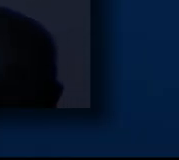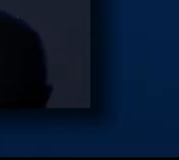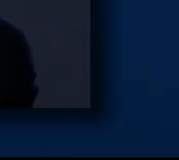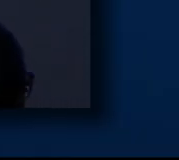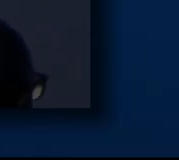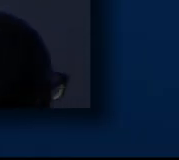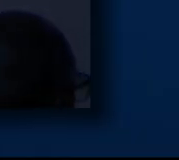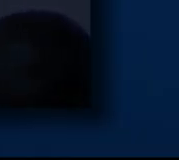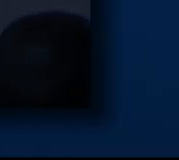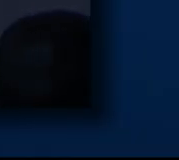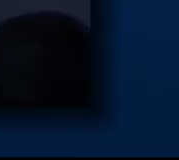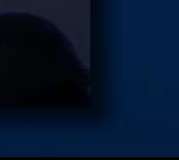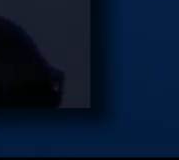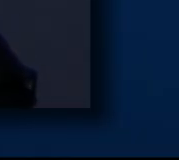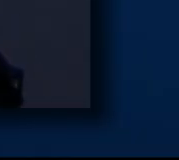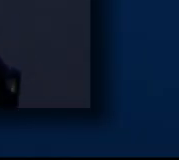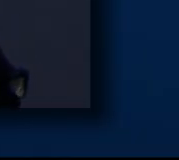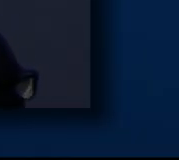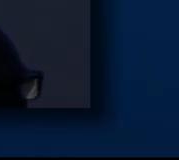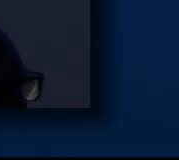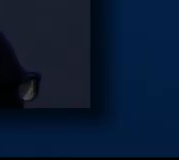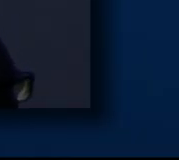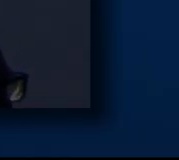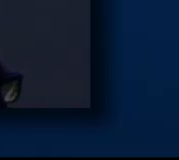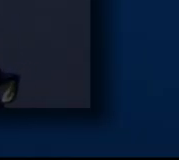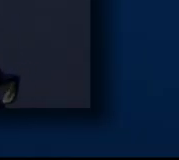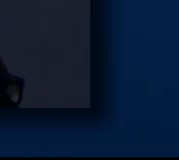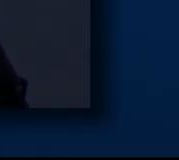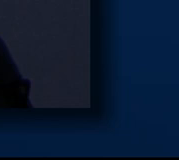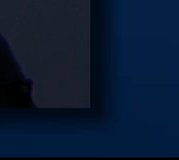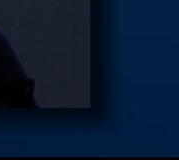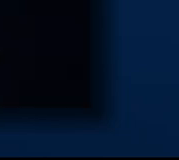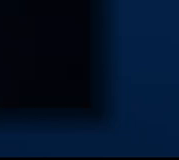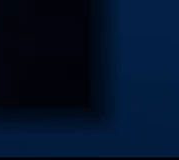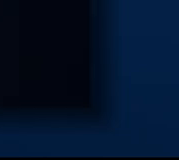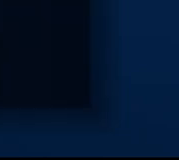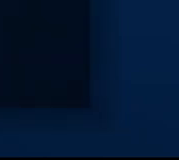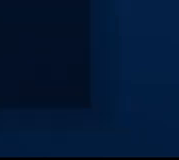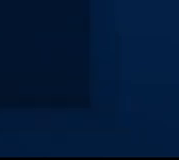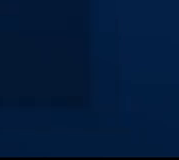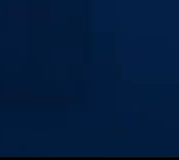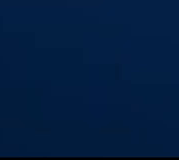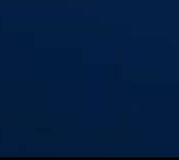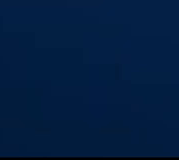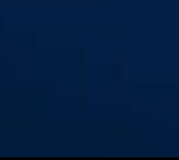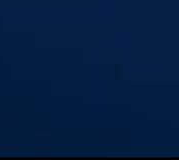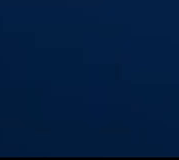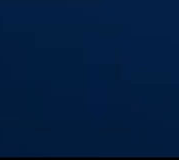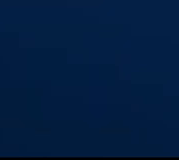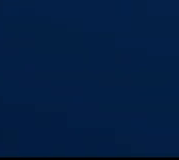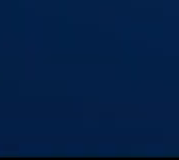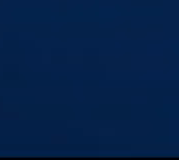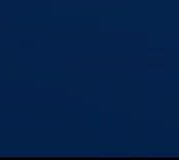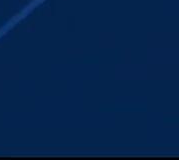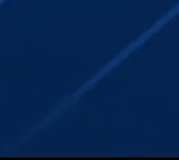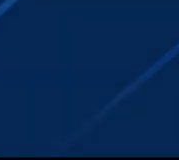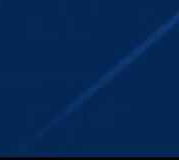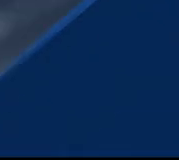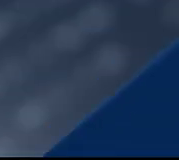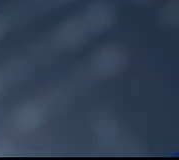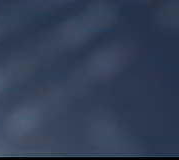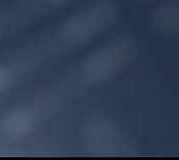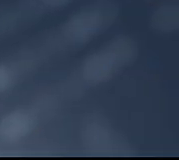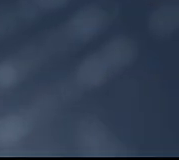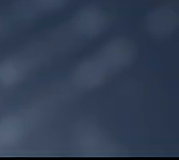Chegamos agora ao nosso último painel de cenário macro. Para vocês que estão nos assistindo online, nos acompanhando o dia inteiro, vocês que estão presencial, gostaria